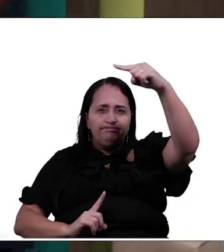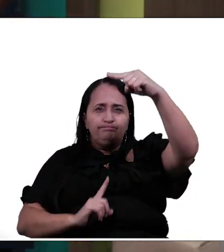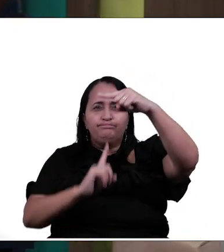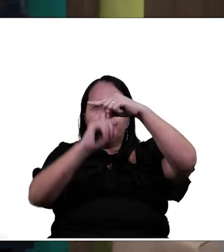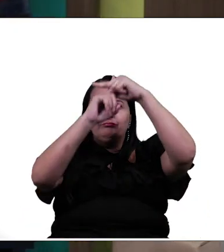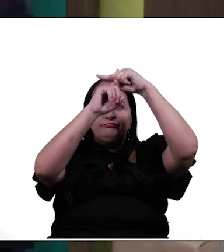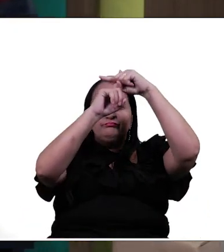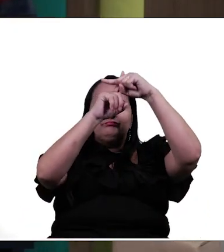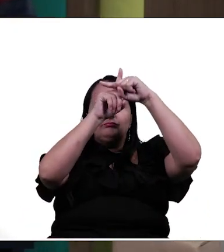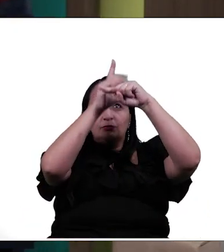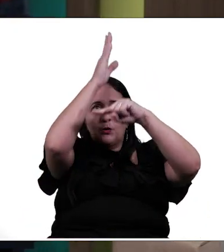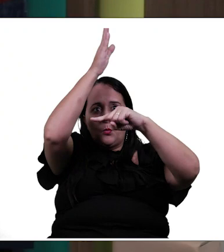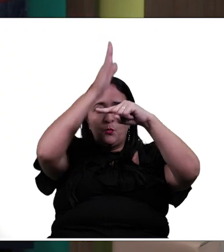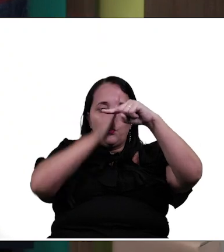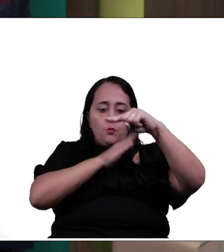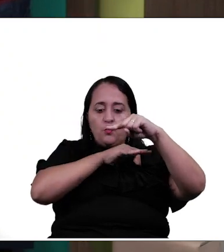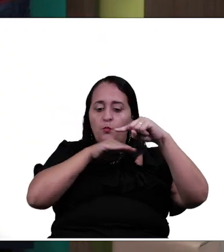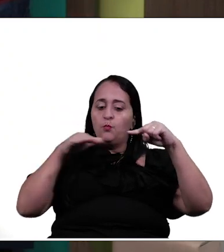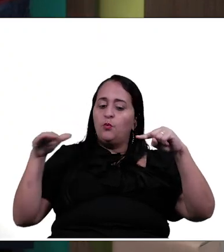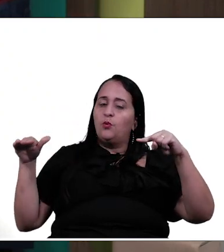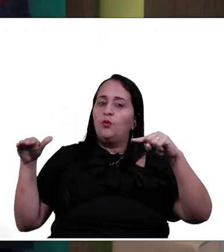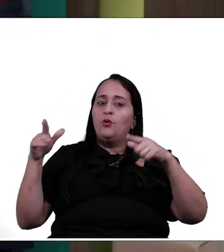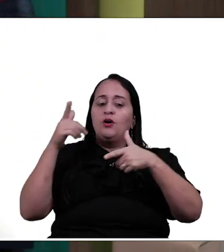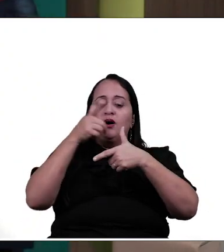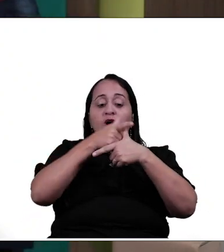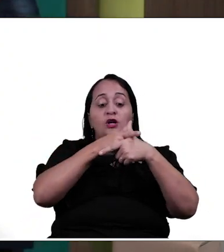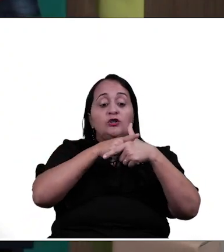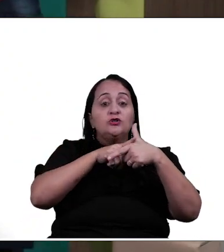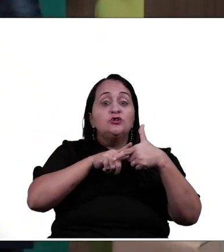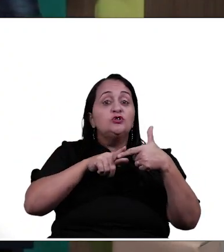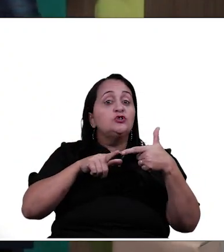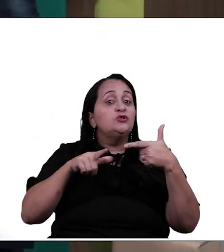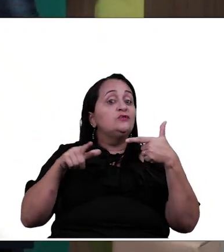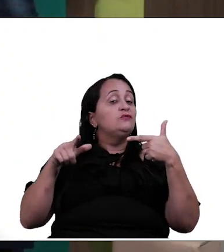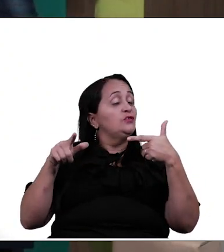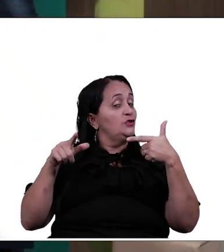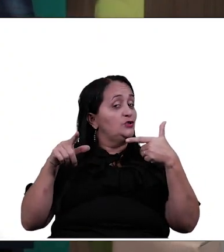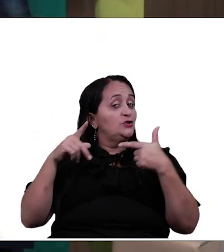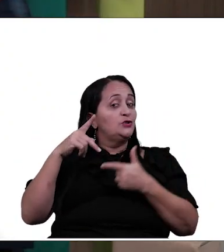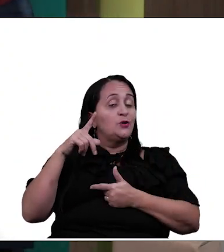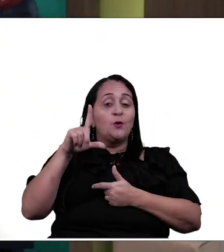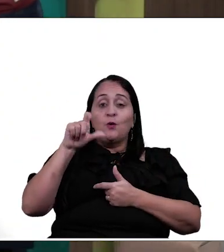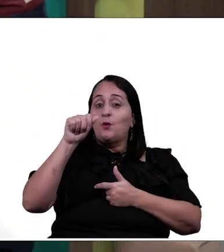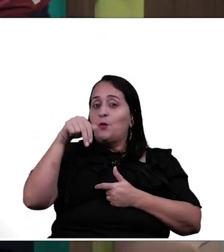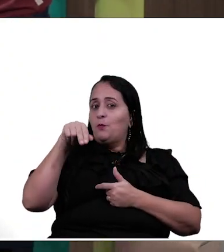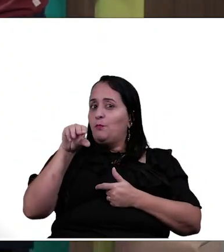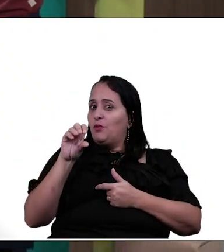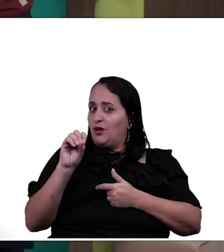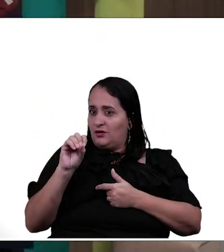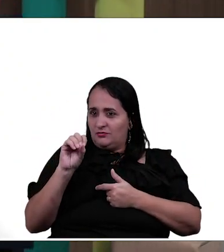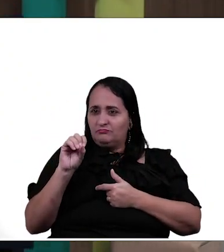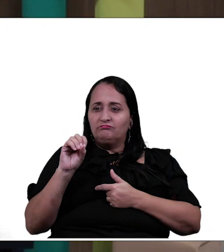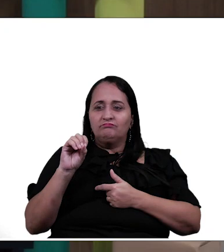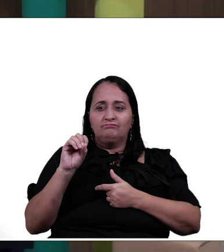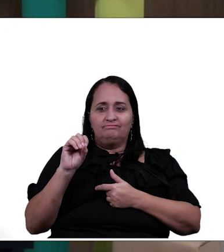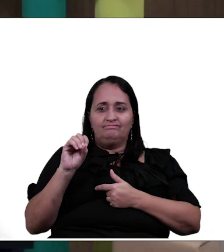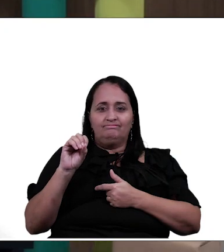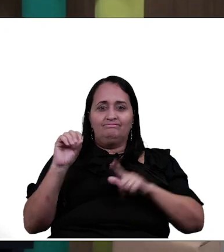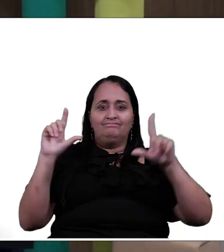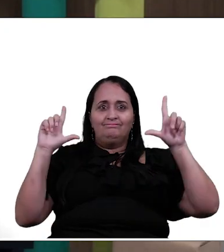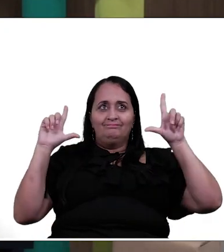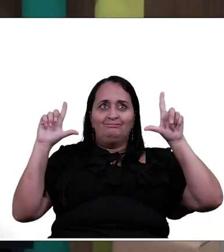se repete? Quem é o período dessa dízima? É o 5. Então, a fração